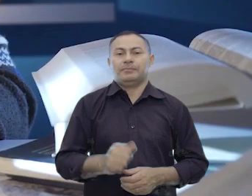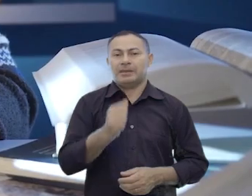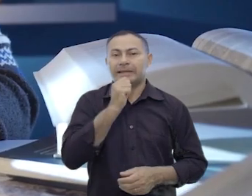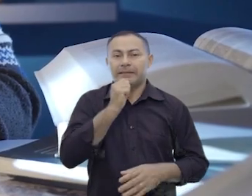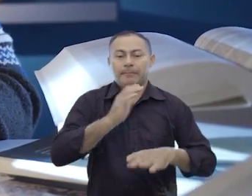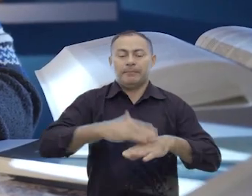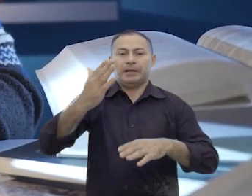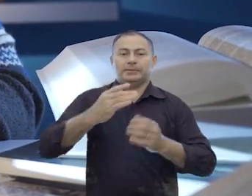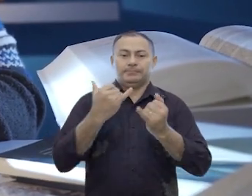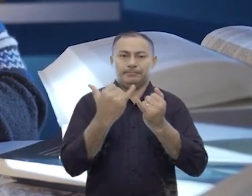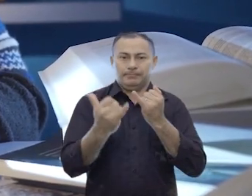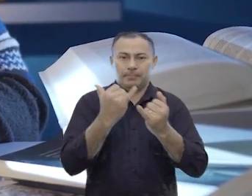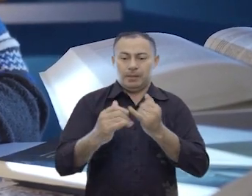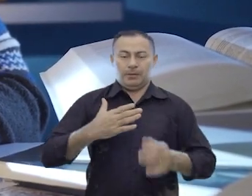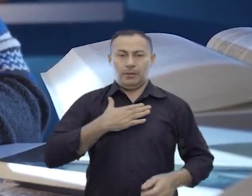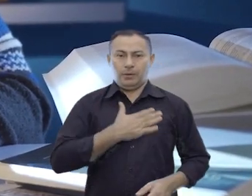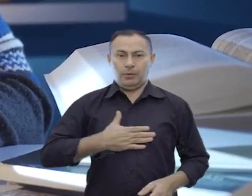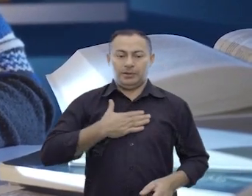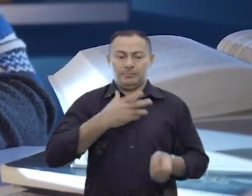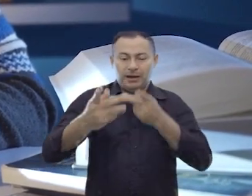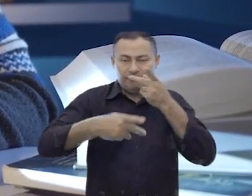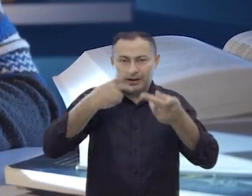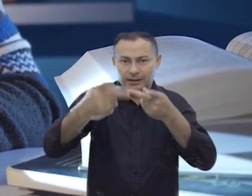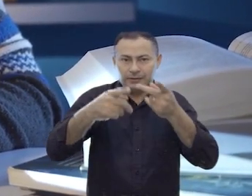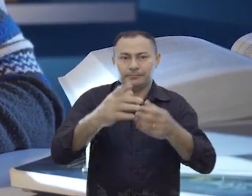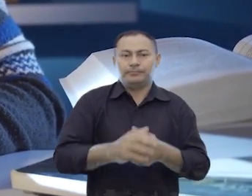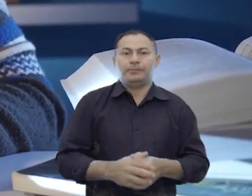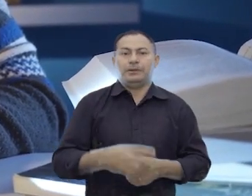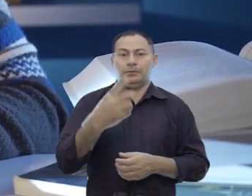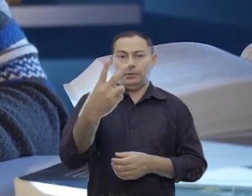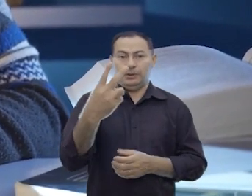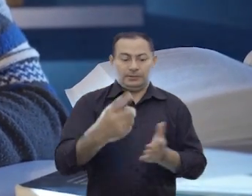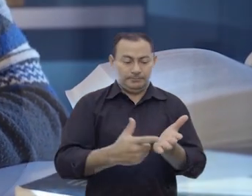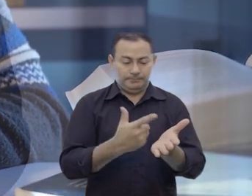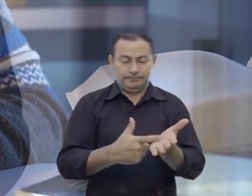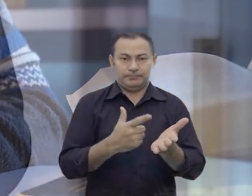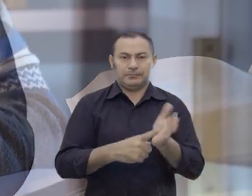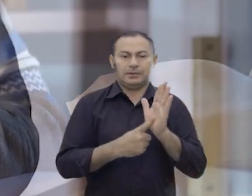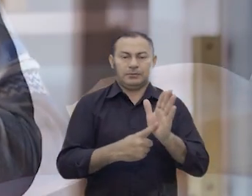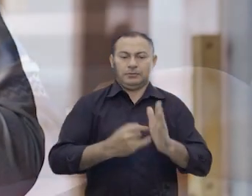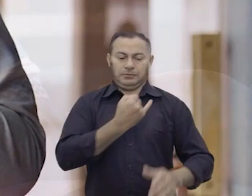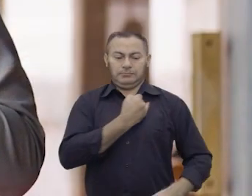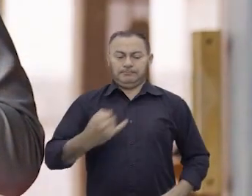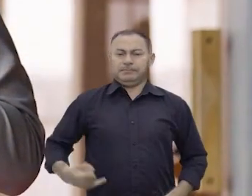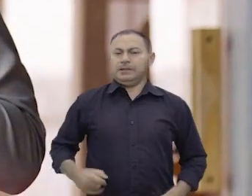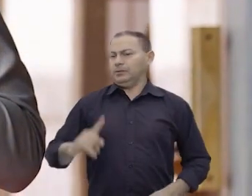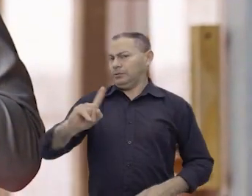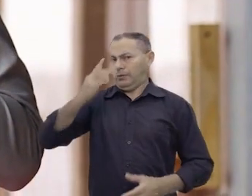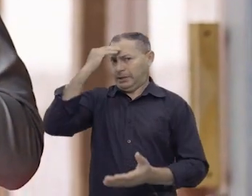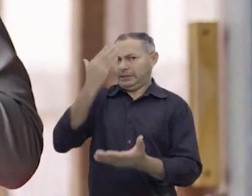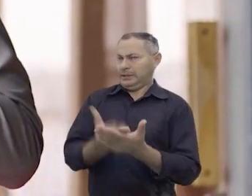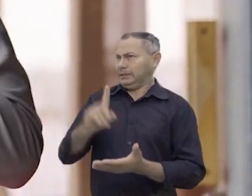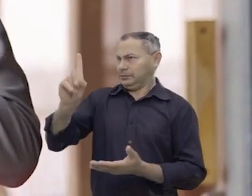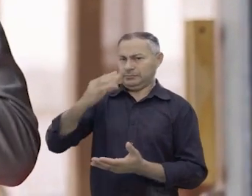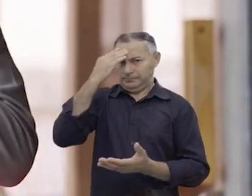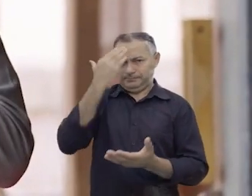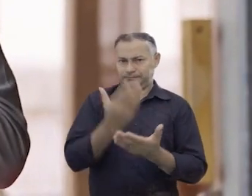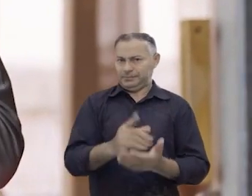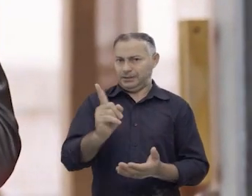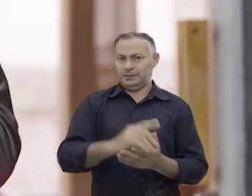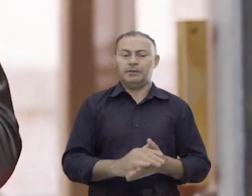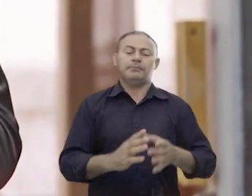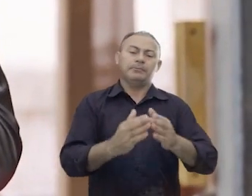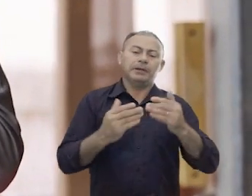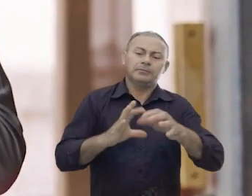Deus. Há ainda mais uma semelhança que eu gostaria de destacar. Os dois livros mostram um imperador pagão,